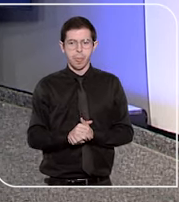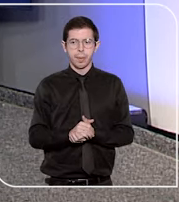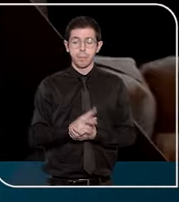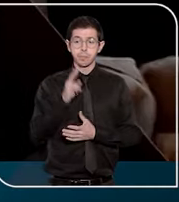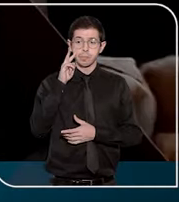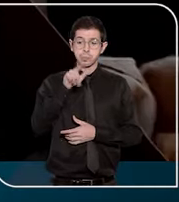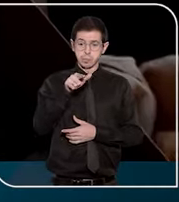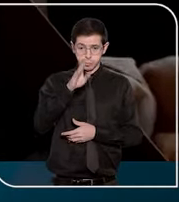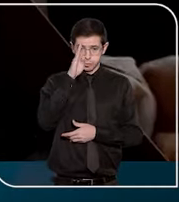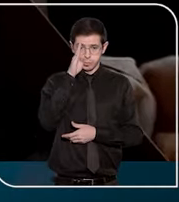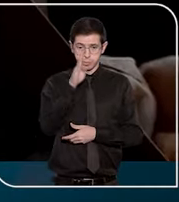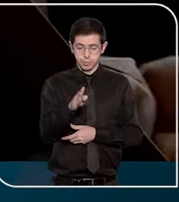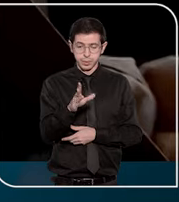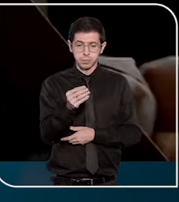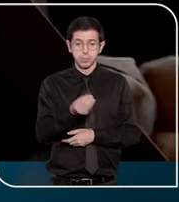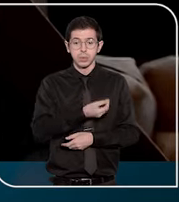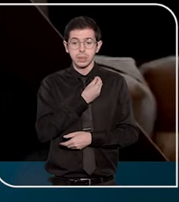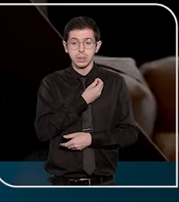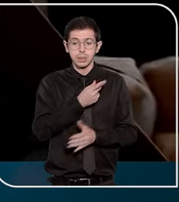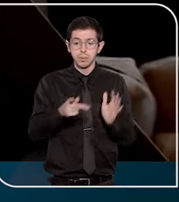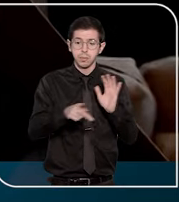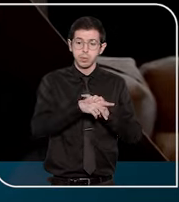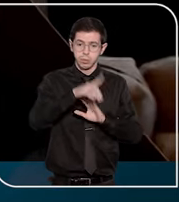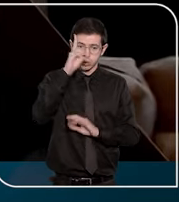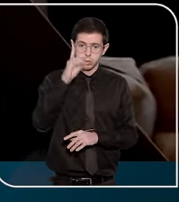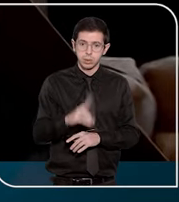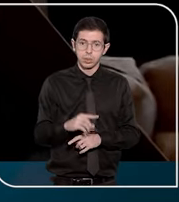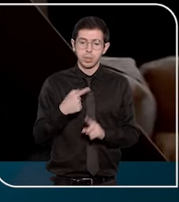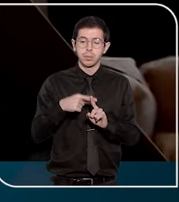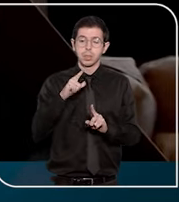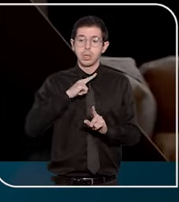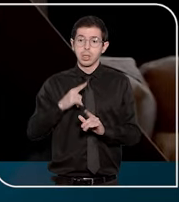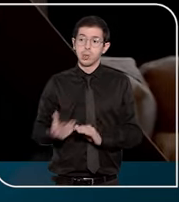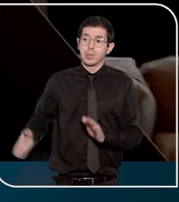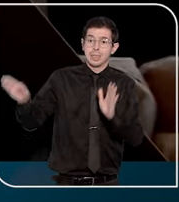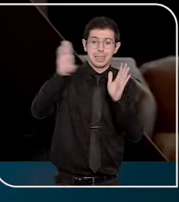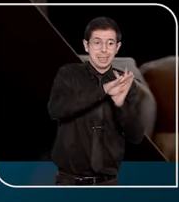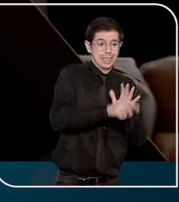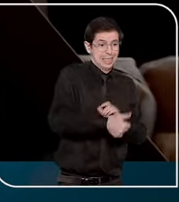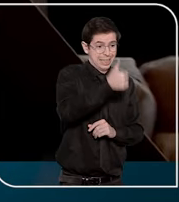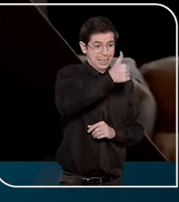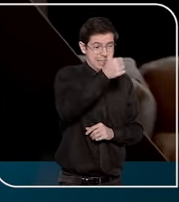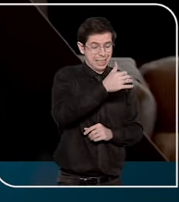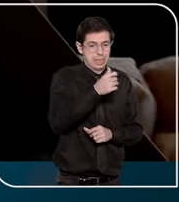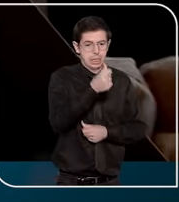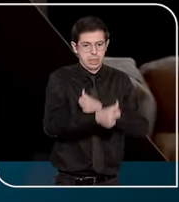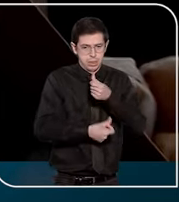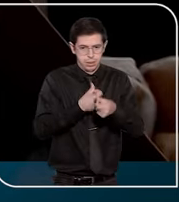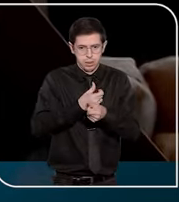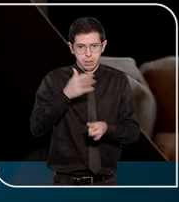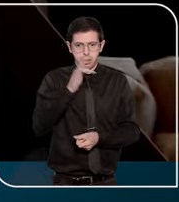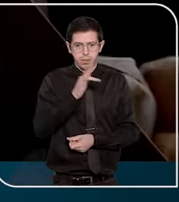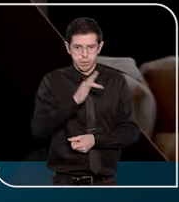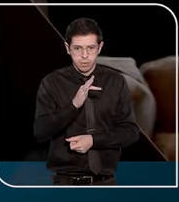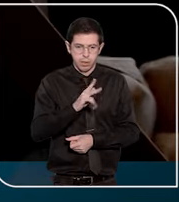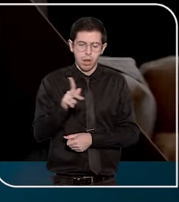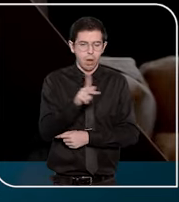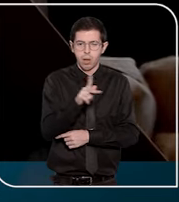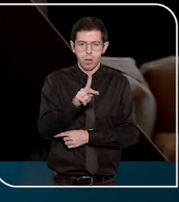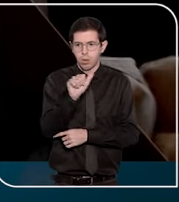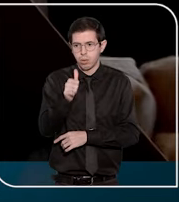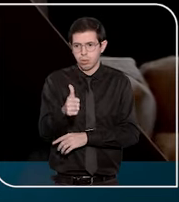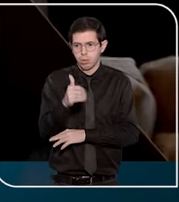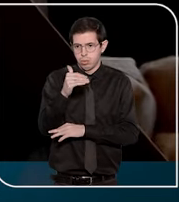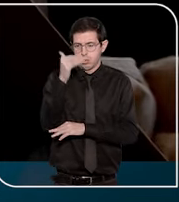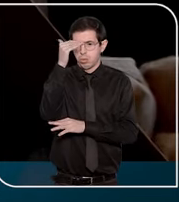Esses princípios, eles são muito vivos para nós do direito, porque desde que a gente chega lá no primeiro período de direito, algum professor melhor que a gente der, ele